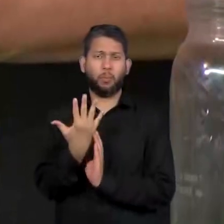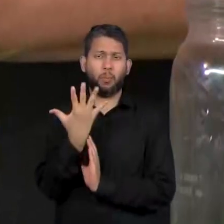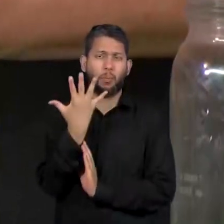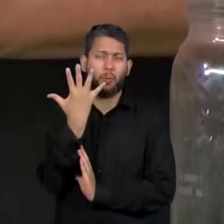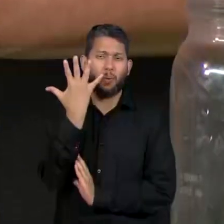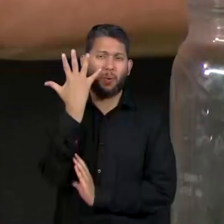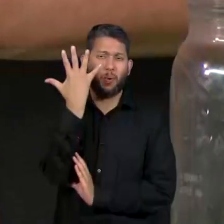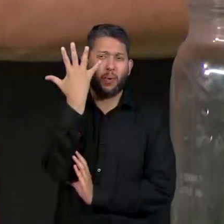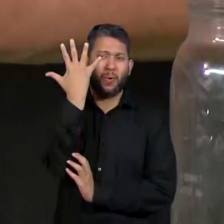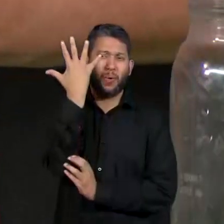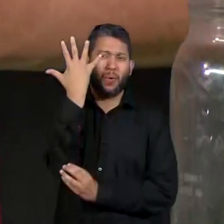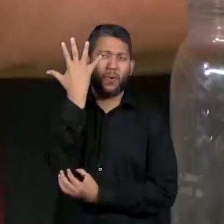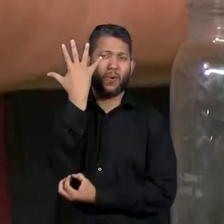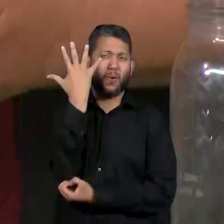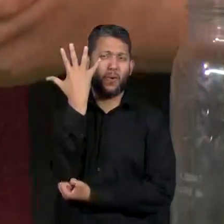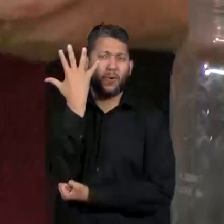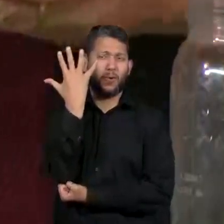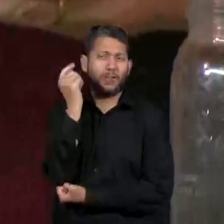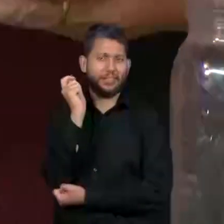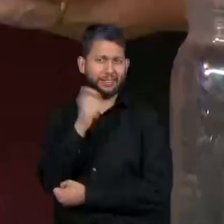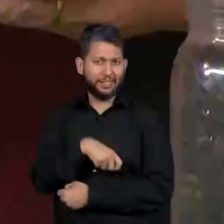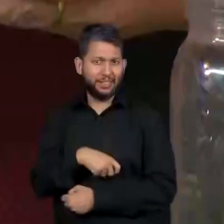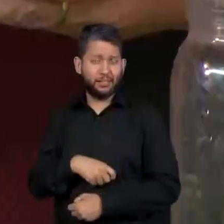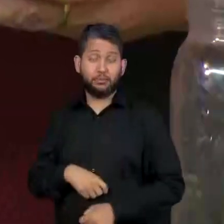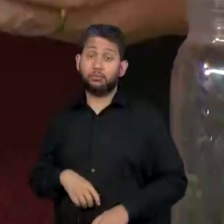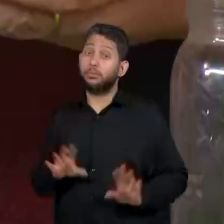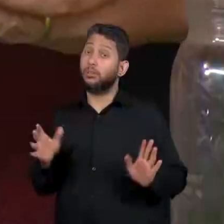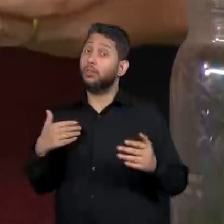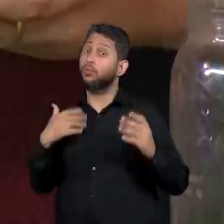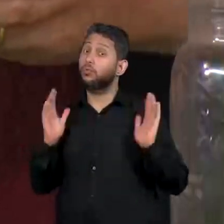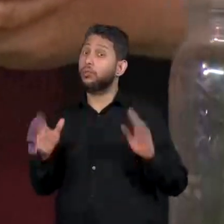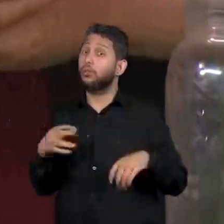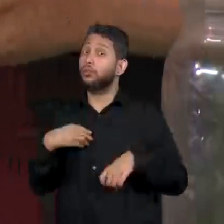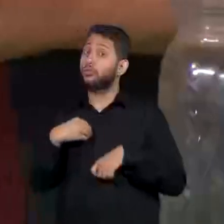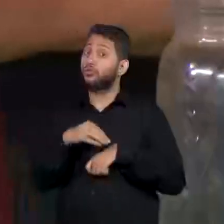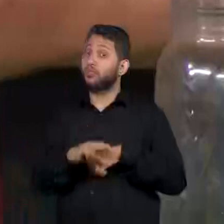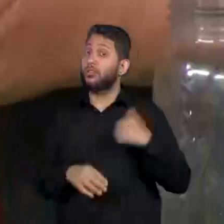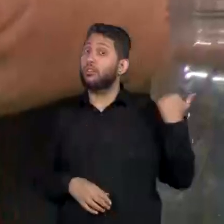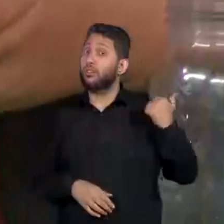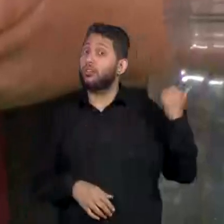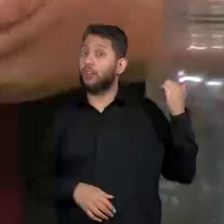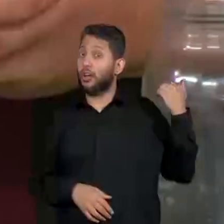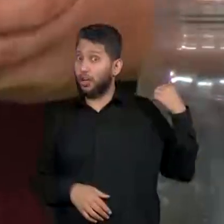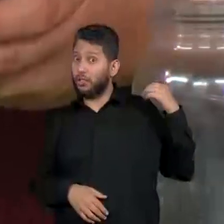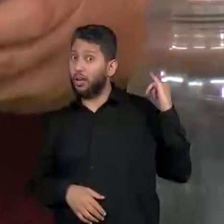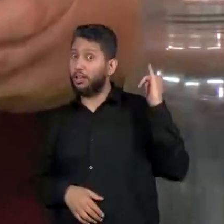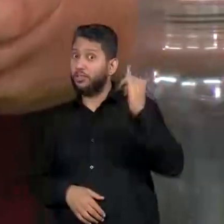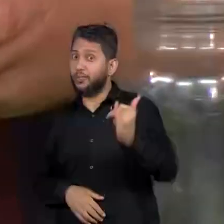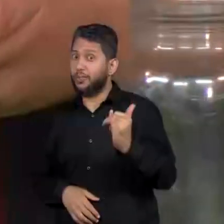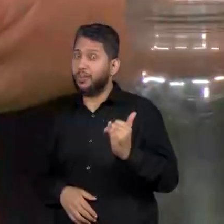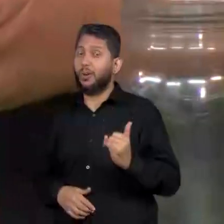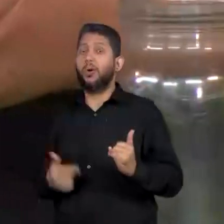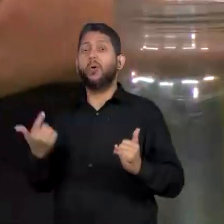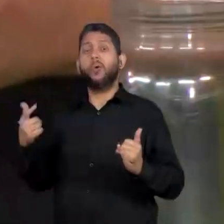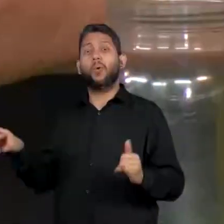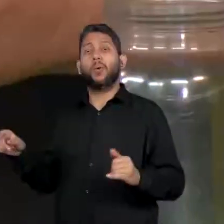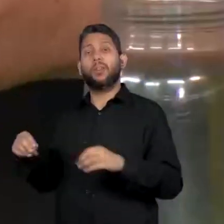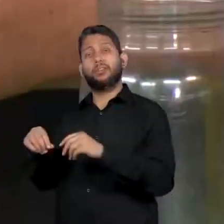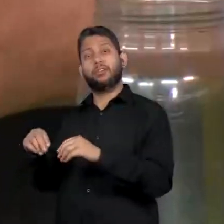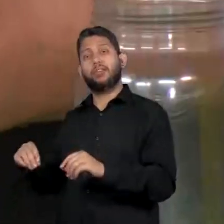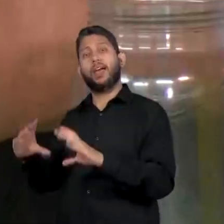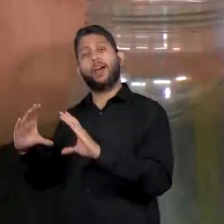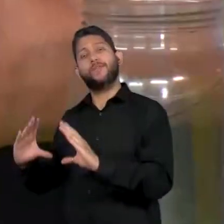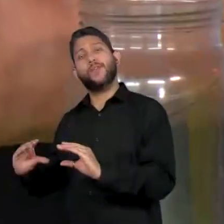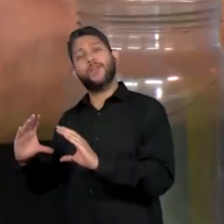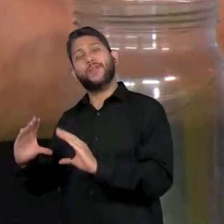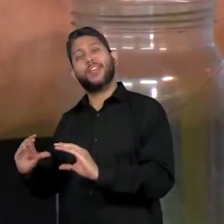este? Já dei uma dica, hein? É, mas... a professora Joyce já falou ali do outro solo poroso que nós